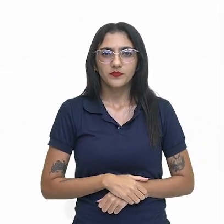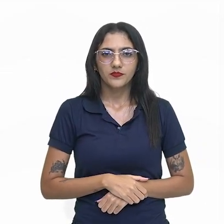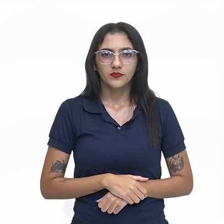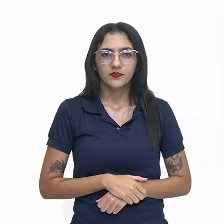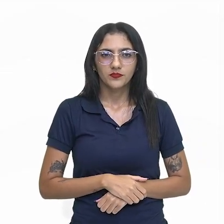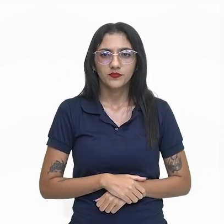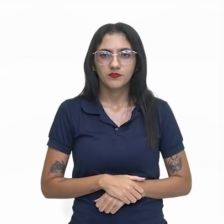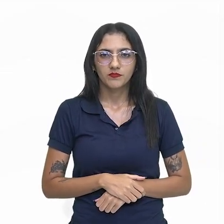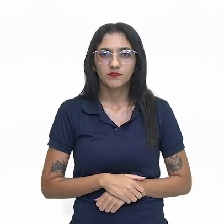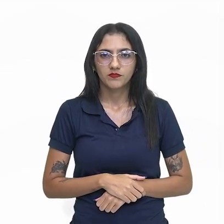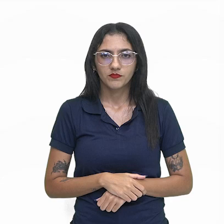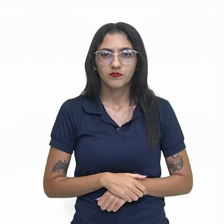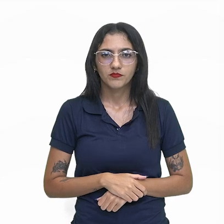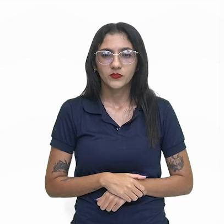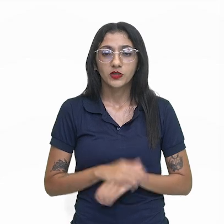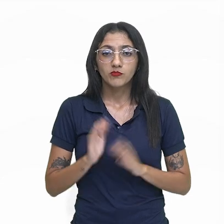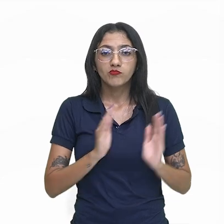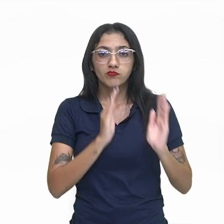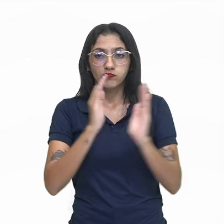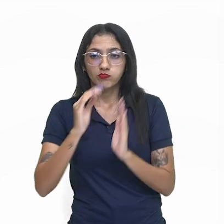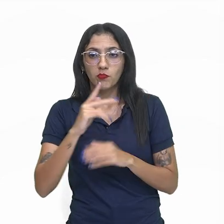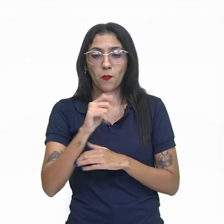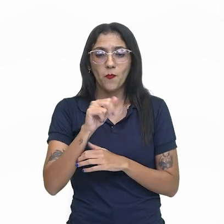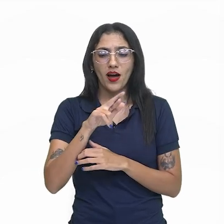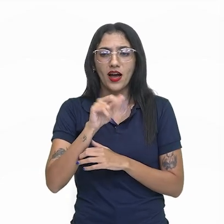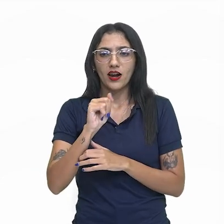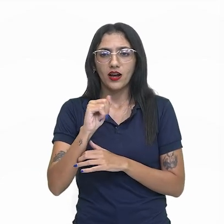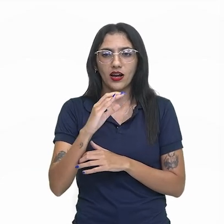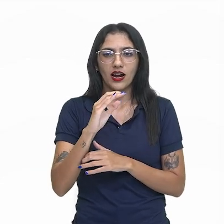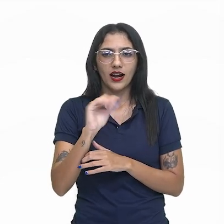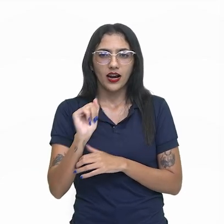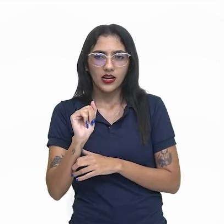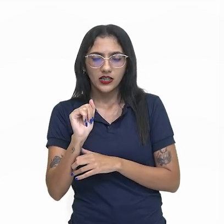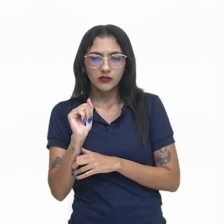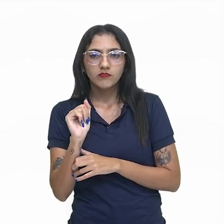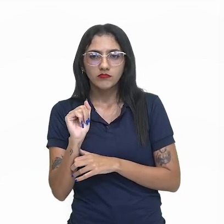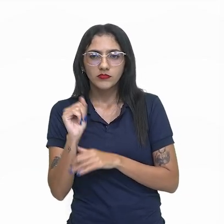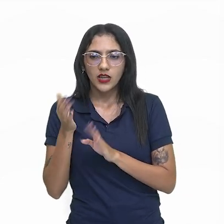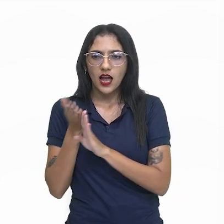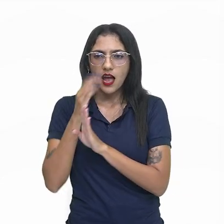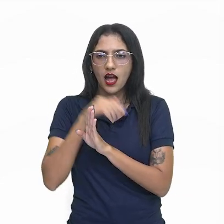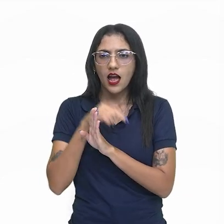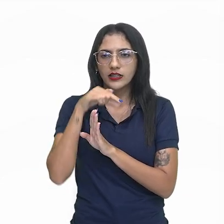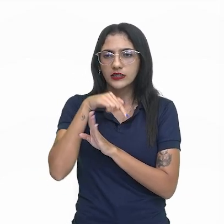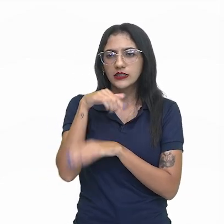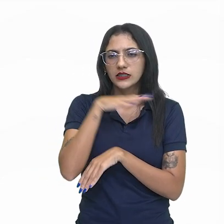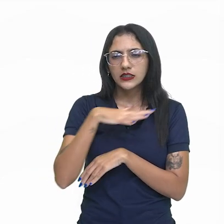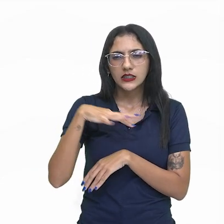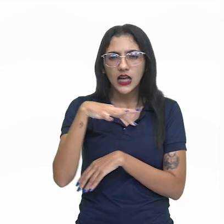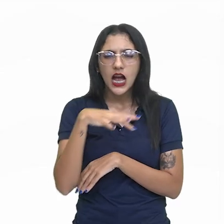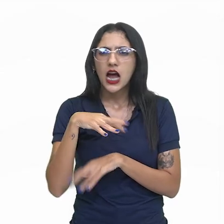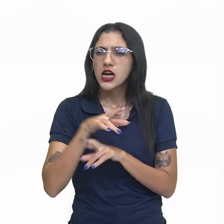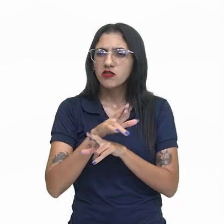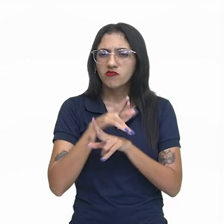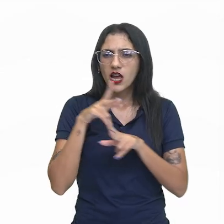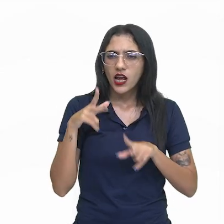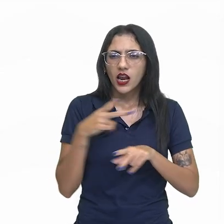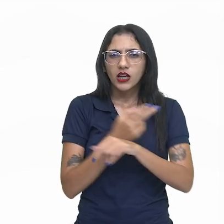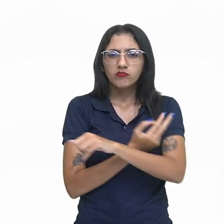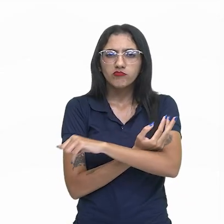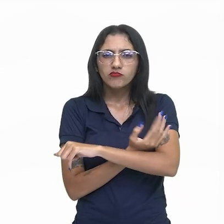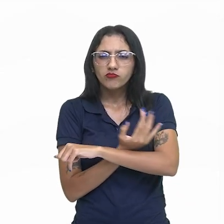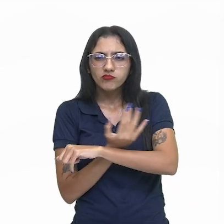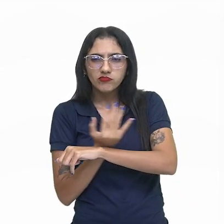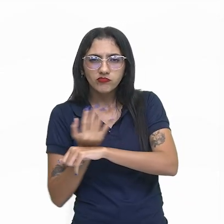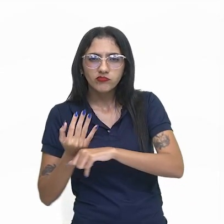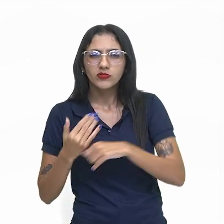Para cá, na planície, tinha de cor plantas e animais, buracos e pedras. Olha,